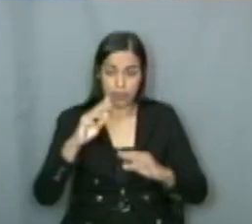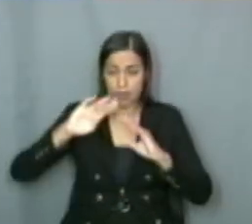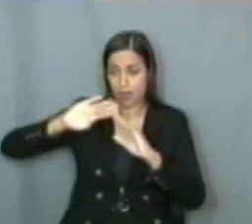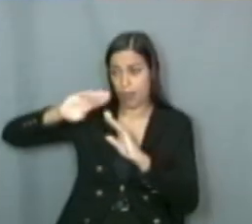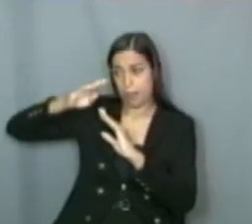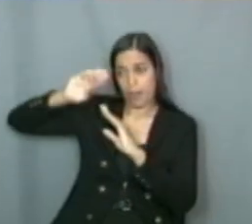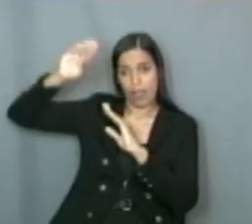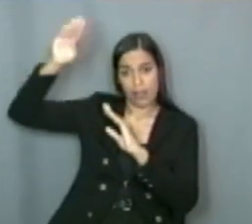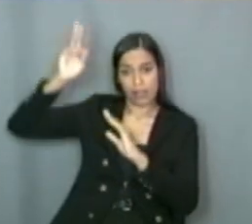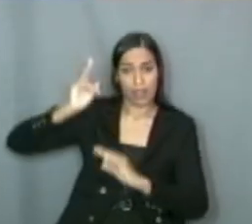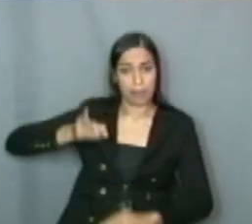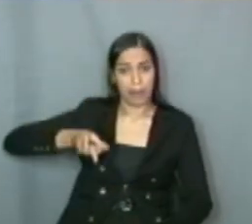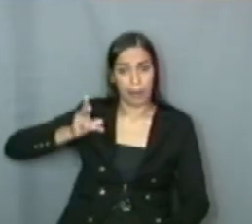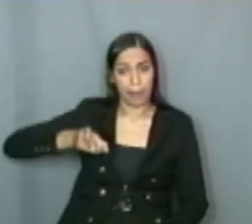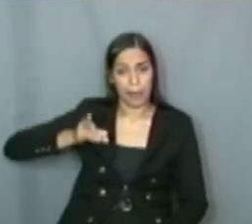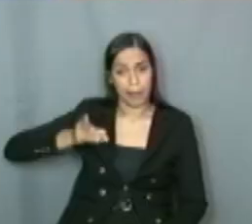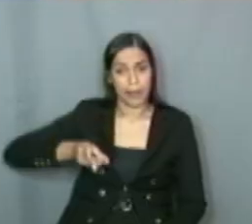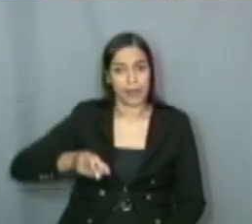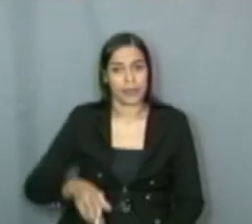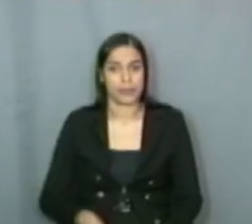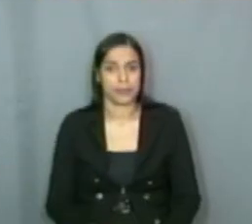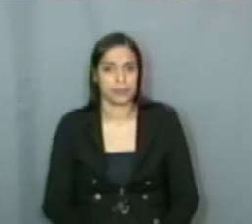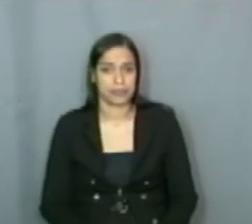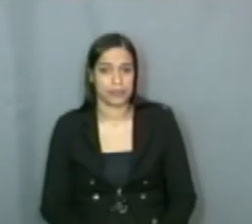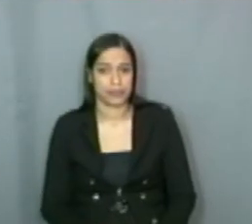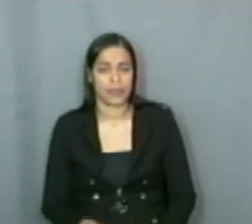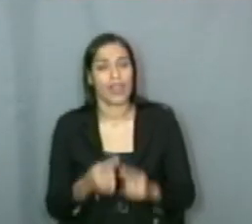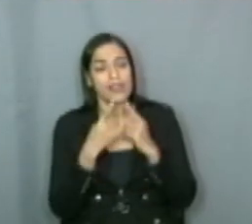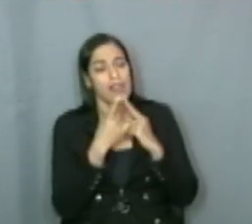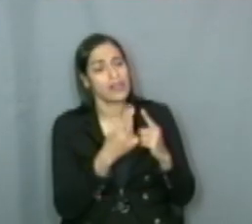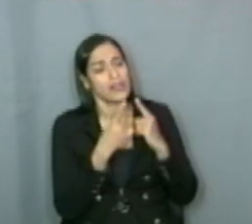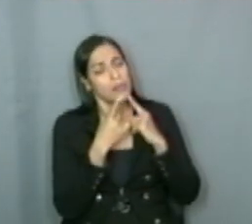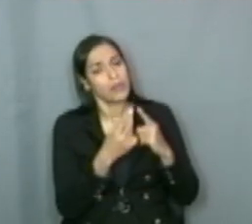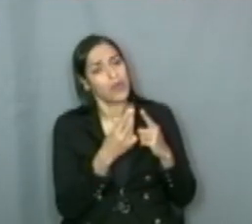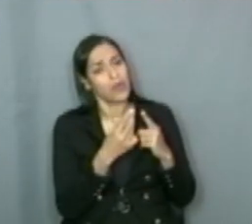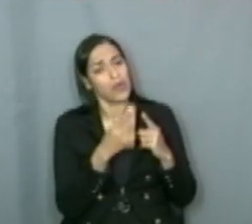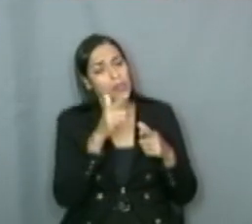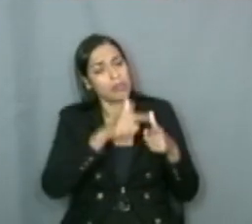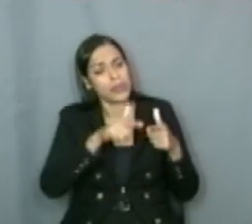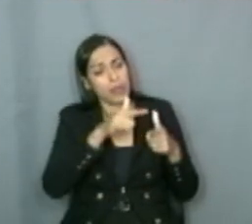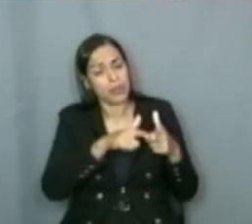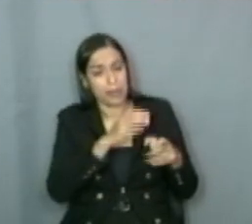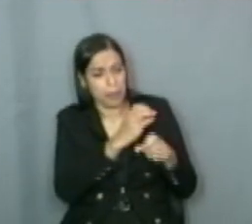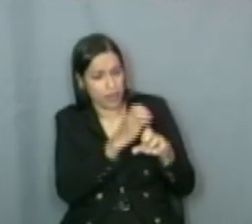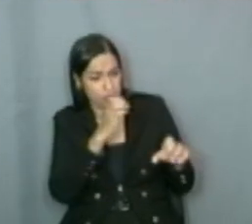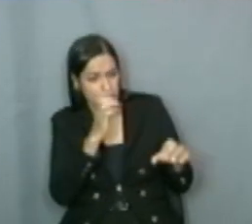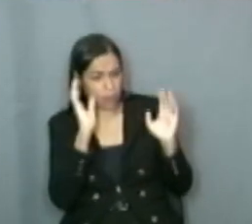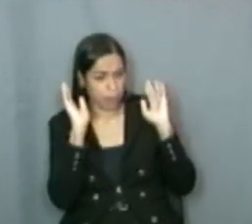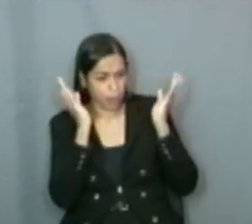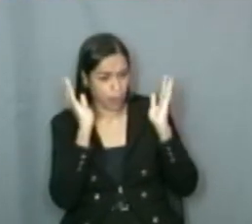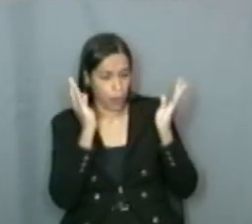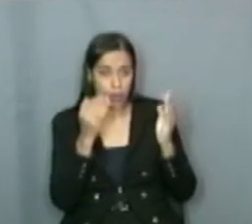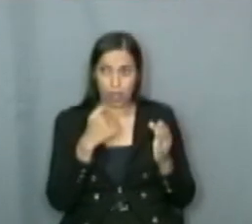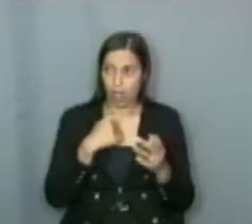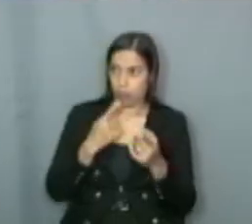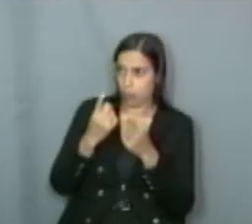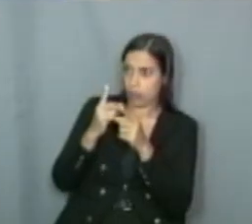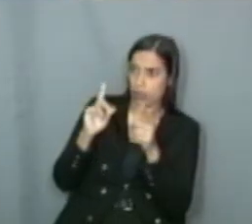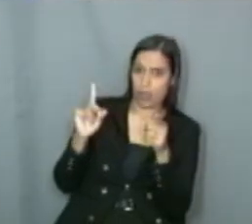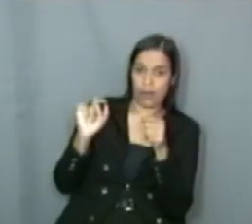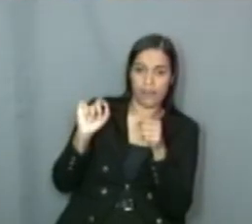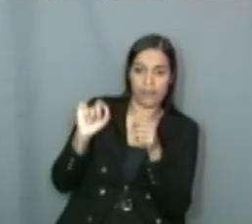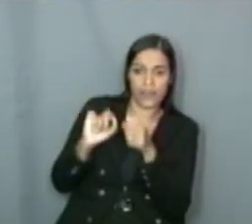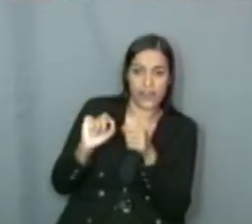lá. Aí depois que a turma fez, tu deixou a barreira, deixa de ser burro, engenheiro. Não, isso aqui é porque a gente vai